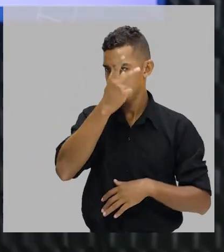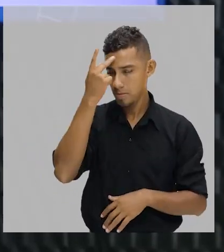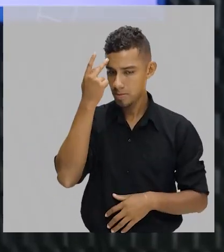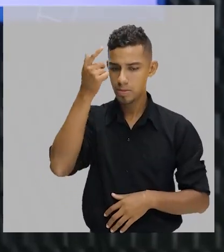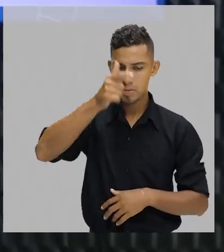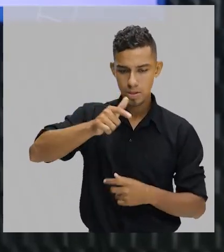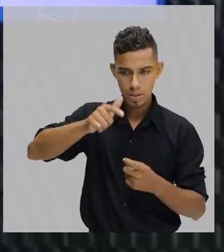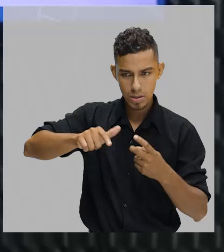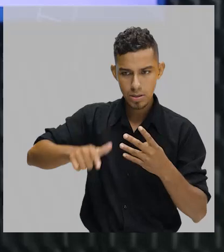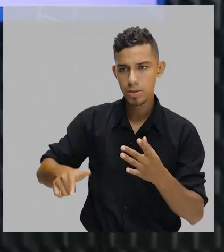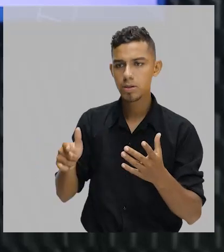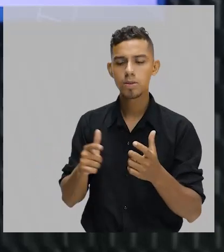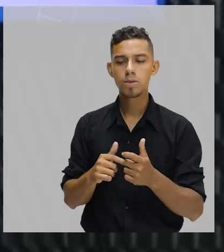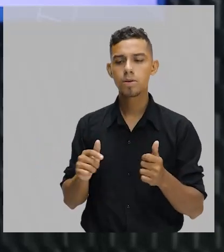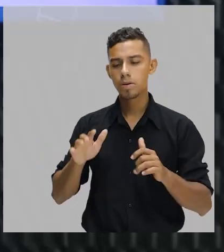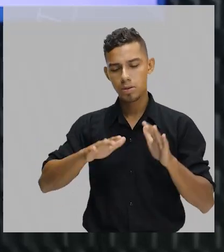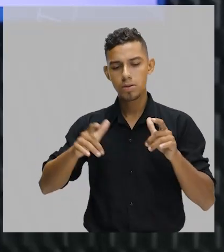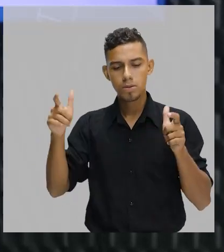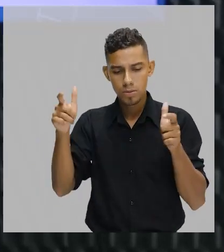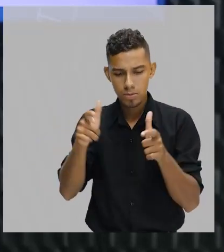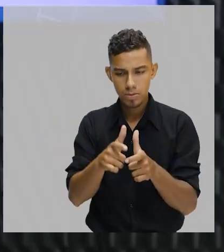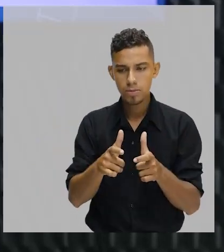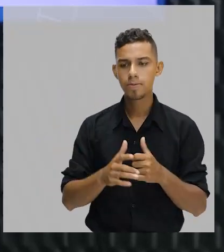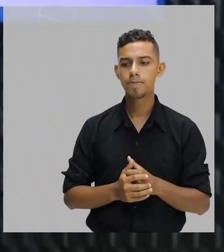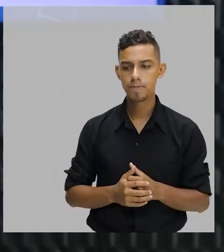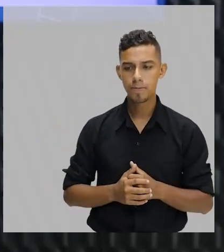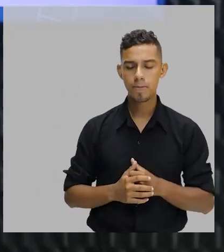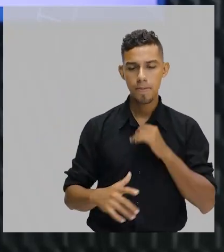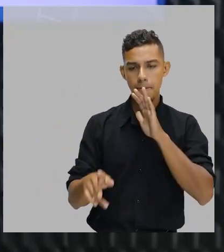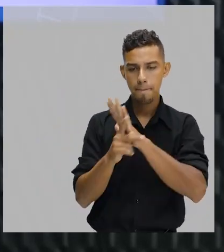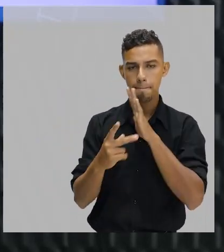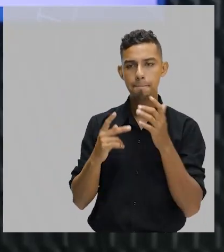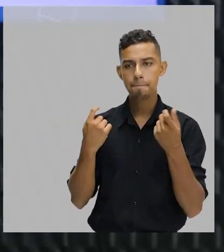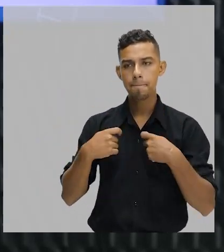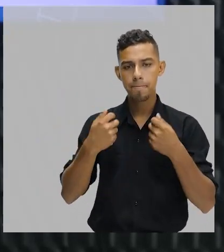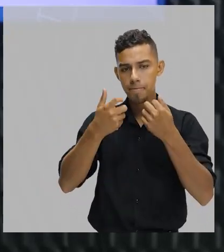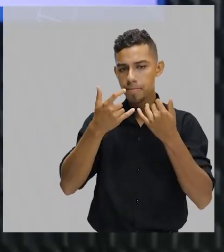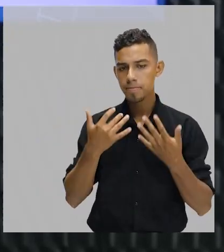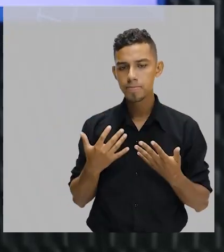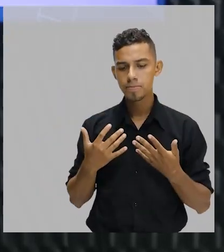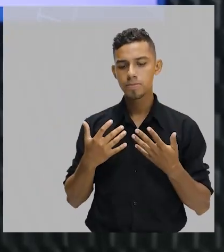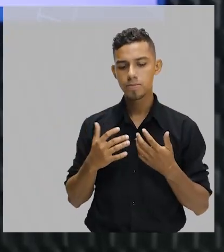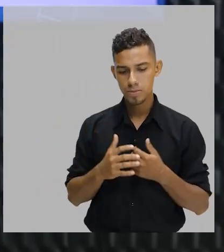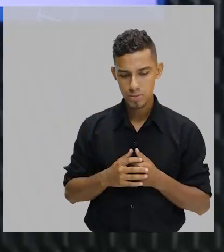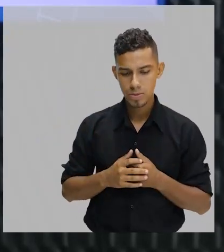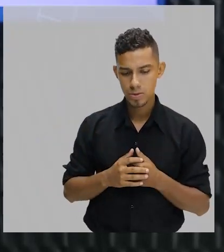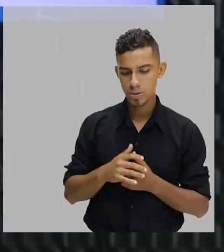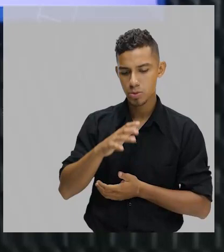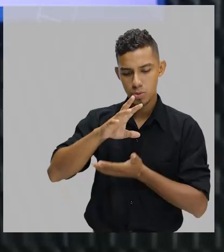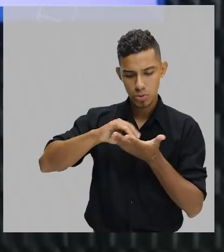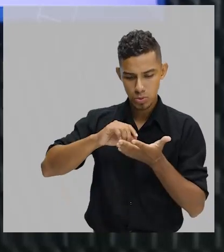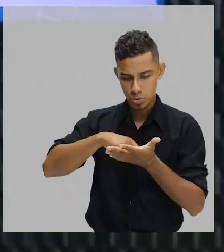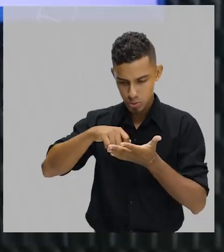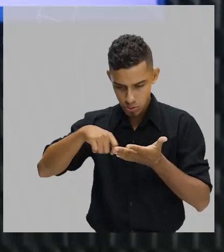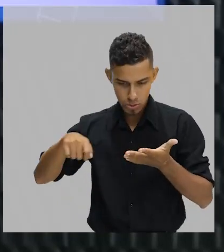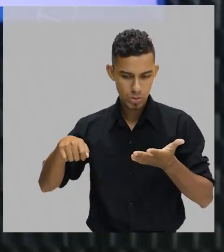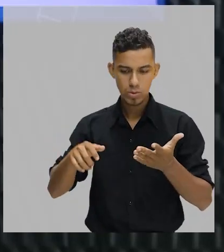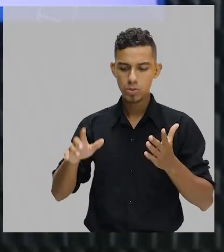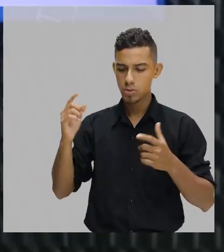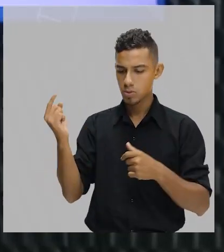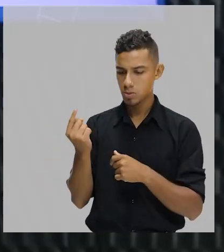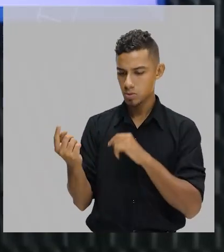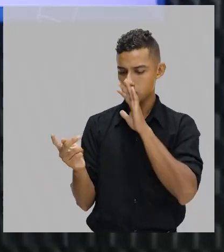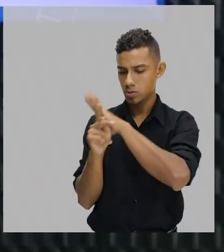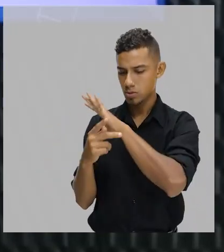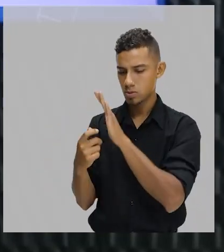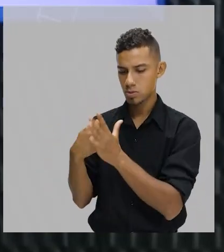repetir, menor é o preço que você vai ter em cada peça. Por causa disso que a gente diz que as cópias são numeradas e assinadas individualmente pelo